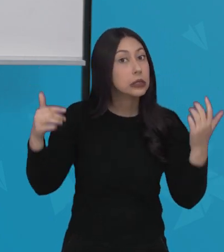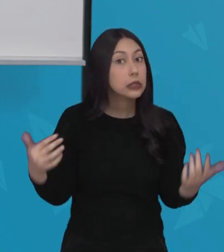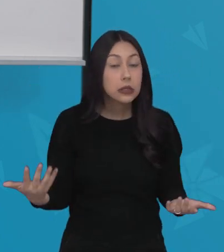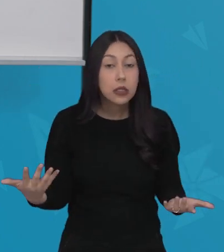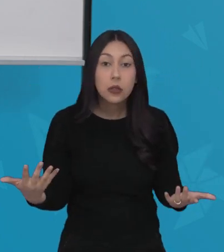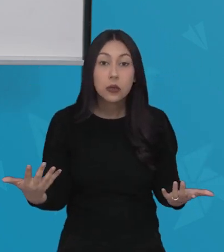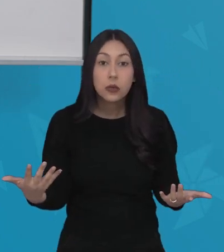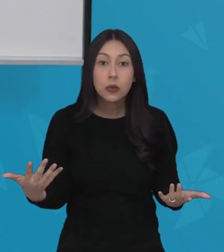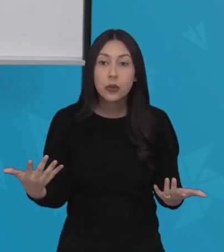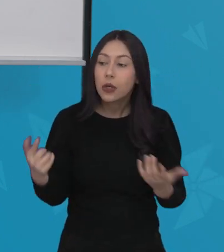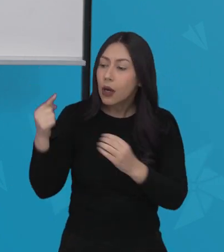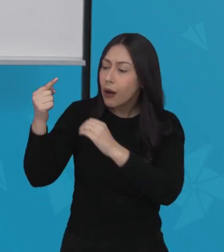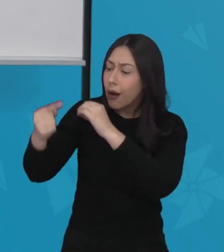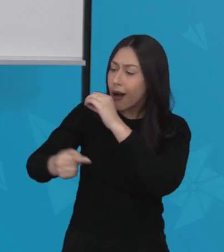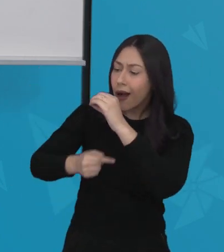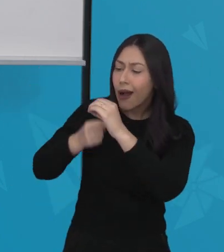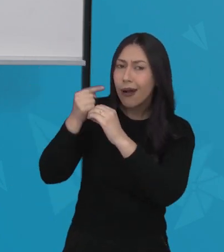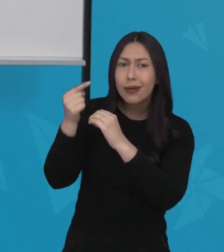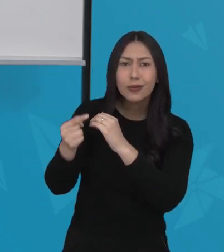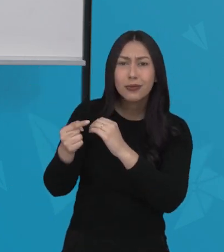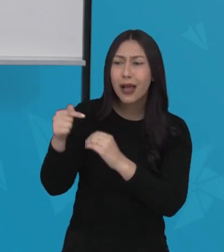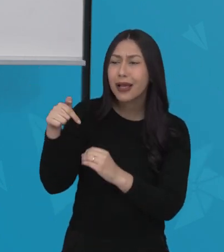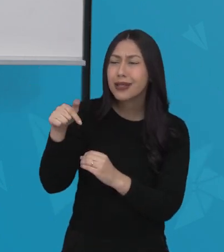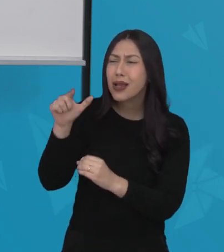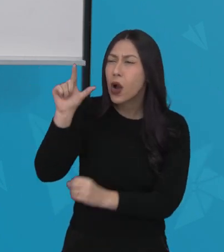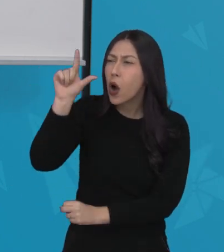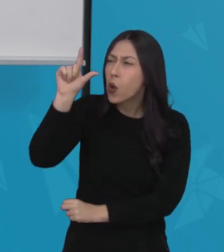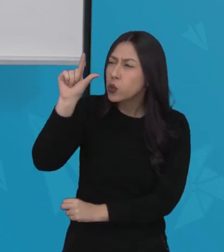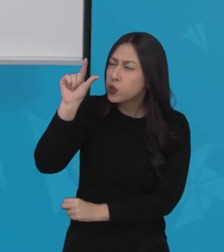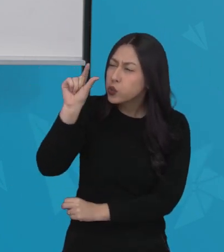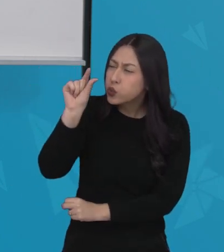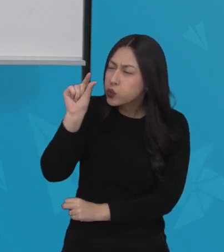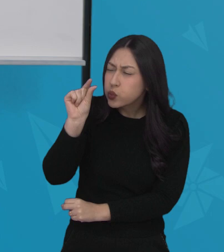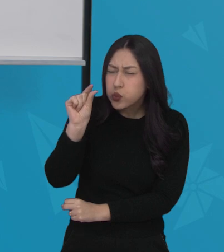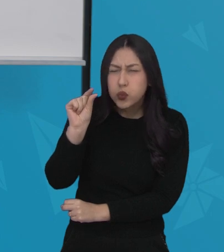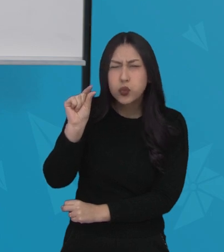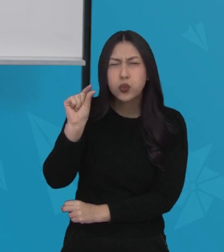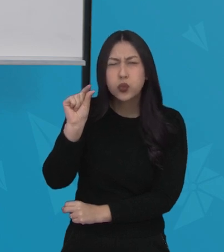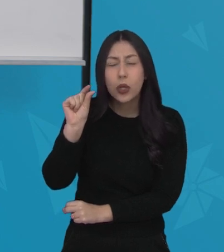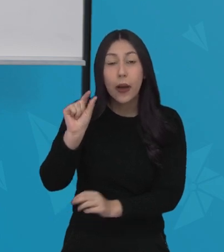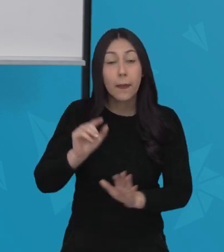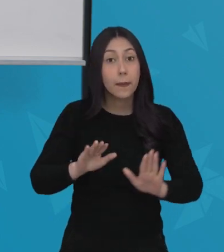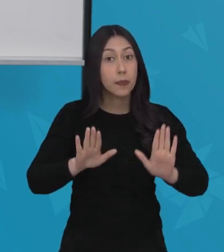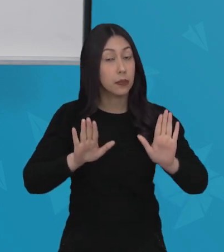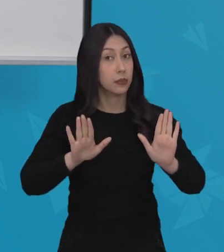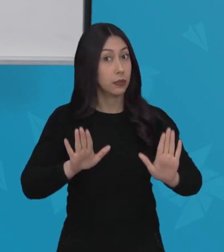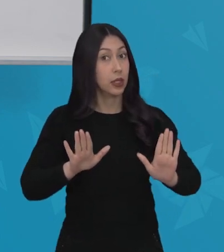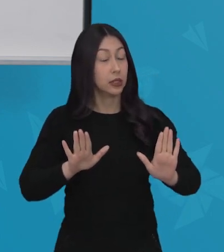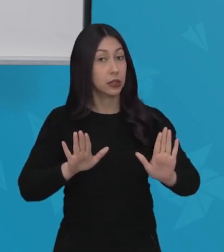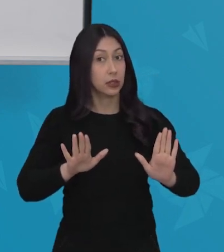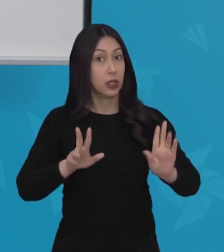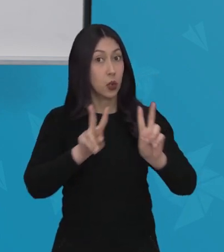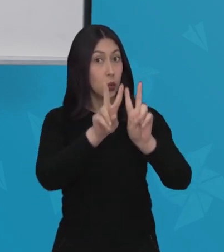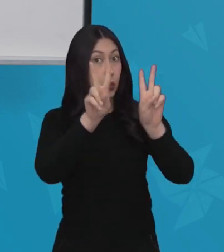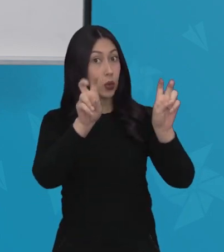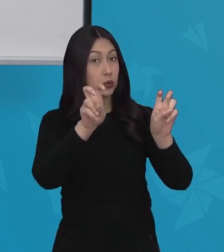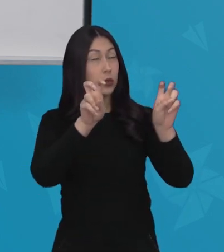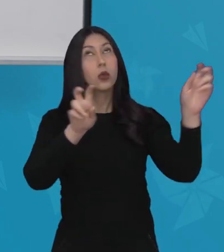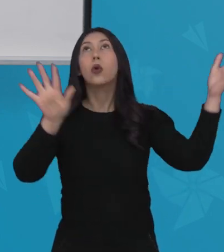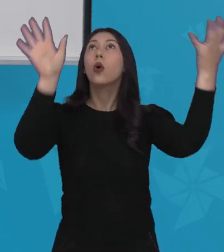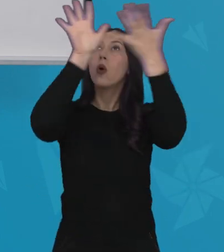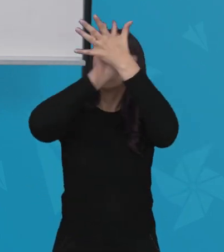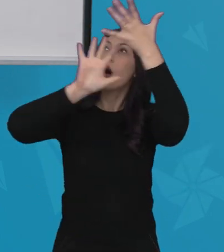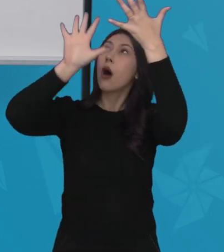que quando a gente fala da dimensão de átomos, a gente está falando de coisas muito pequenas. Mas por outro lado, quando a gente pensa em algo